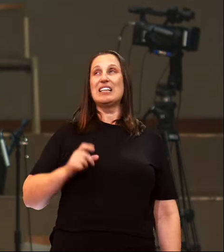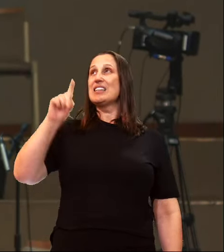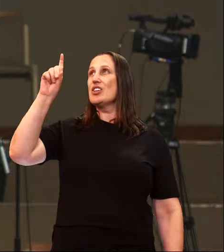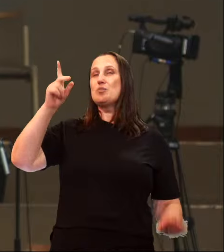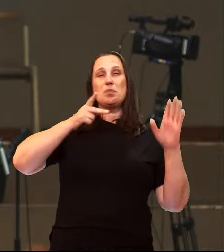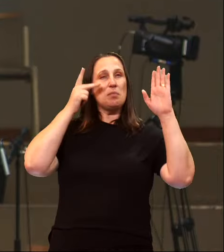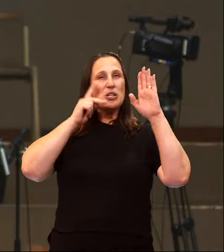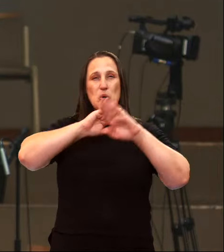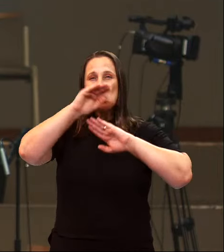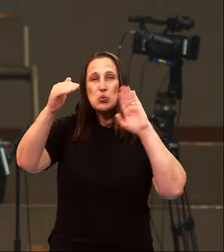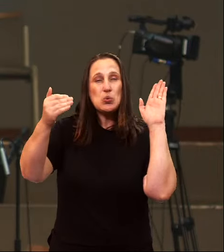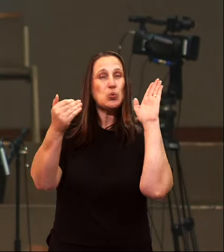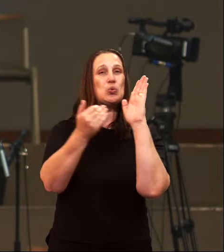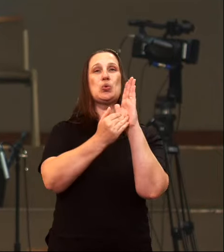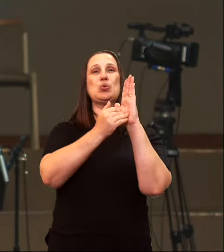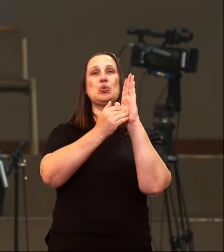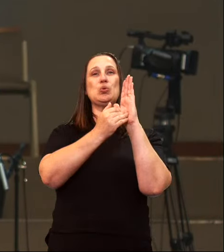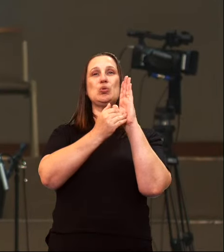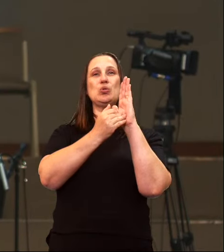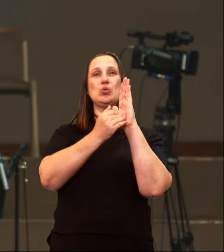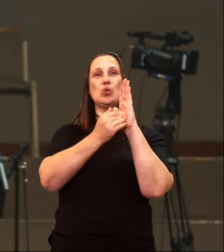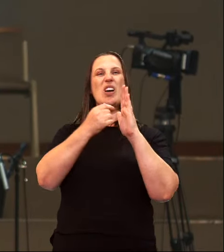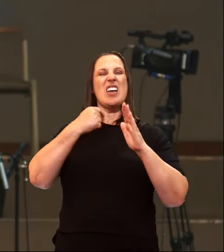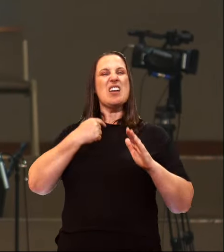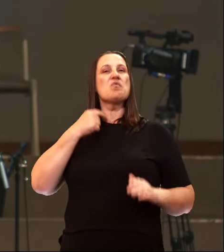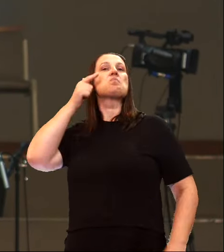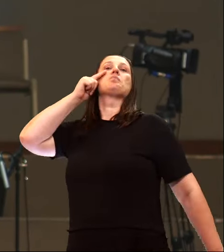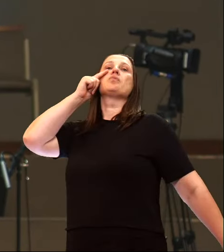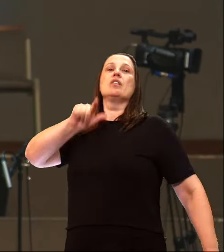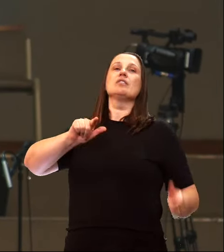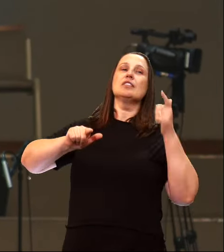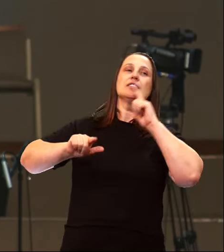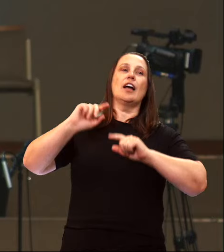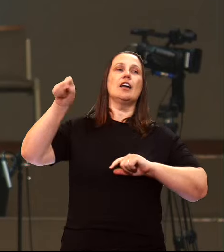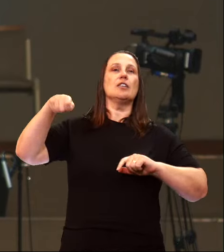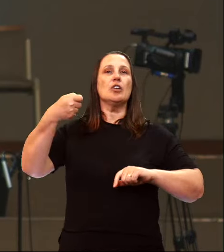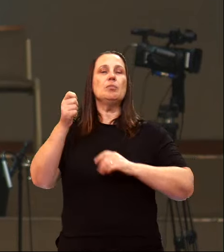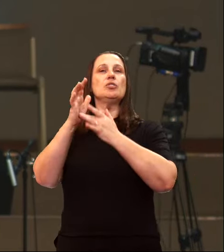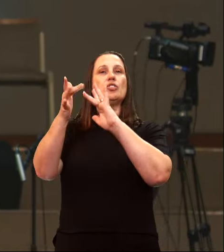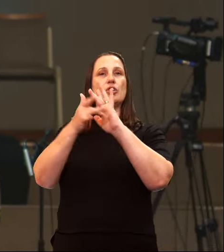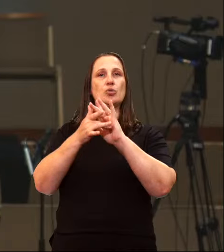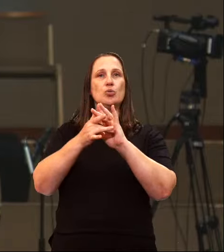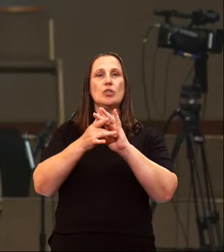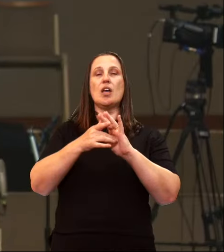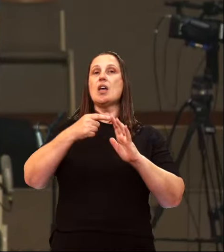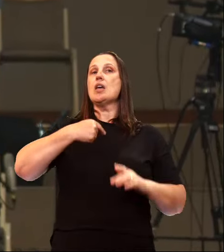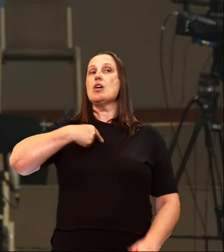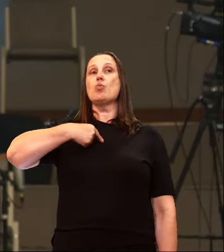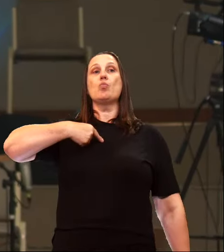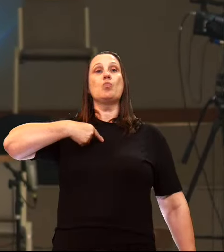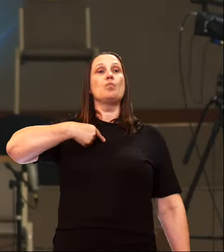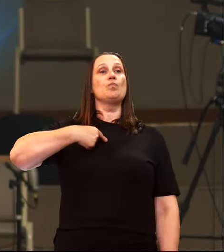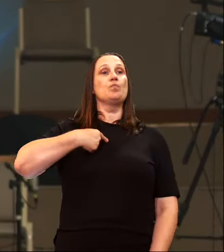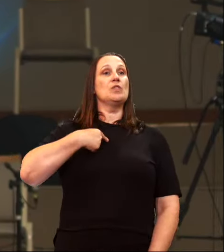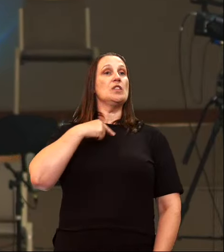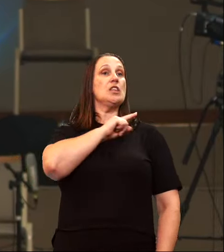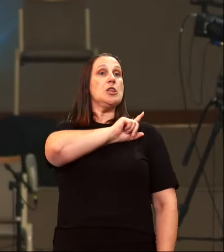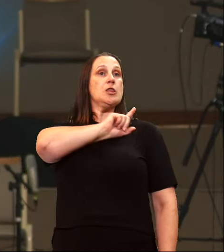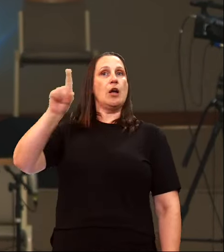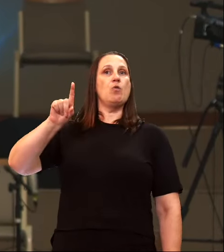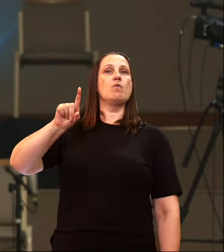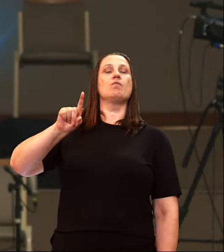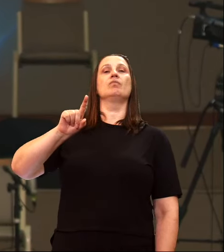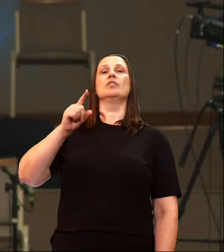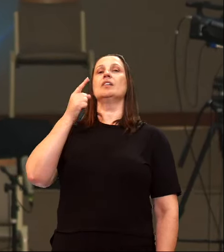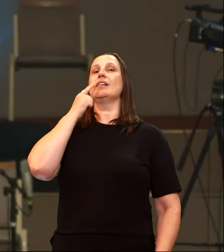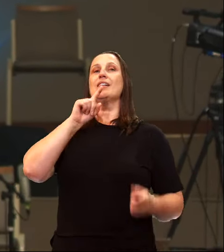prometeu tudo. Eu vou chegar lá em nome de Jesus. Eu me recuso a reclamar. Quem está indo